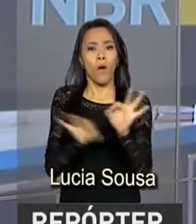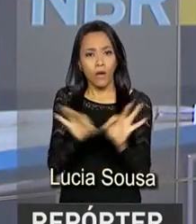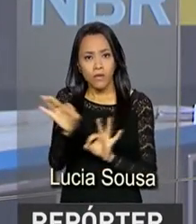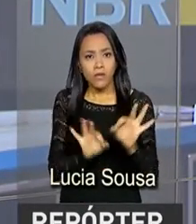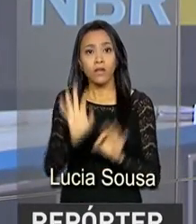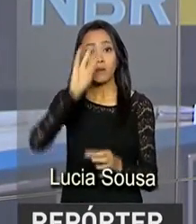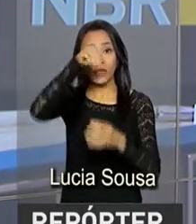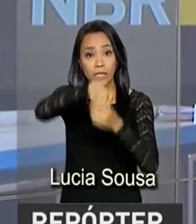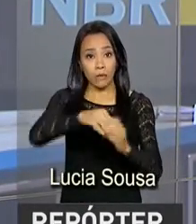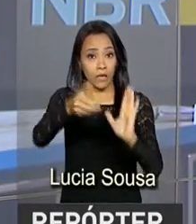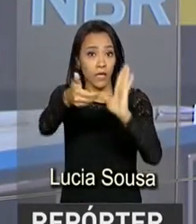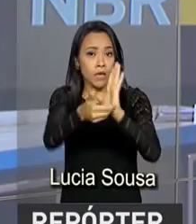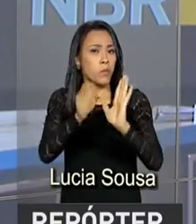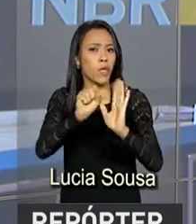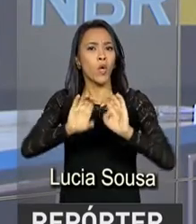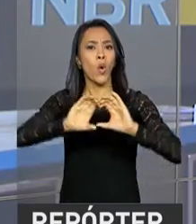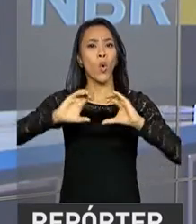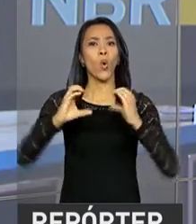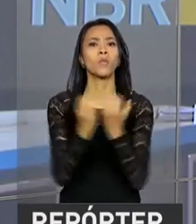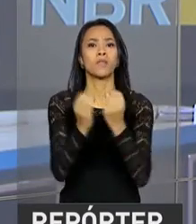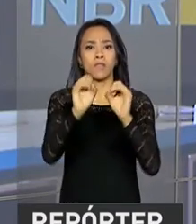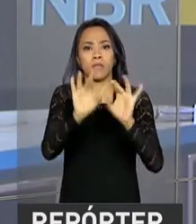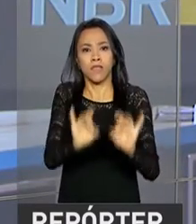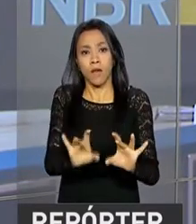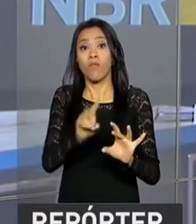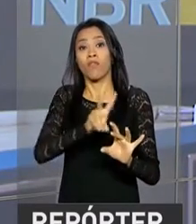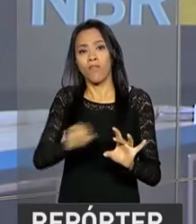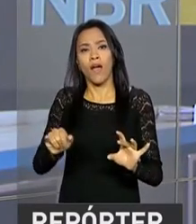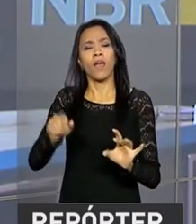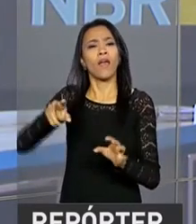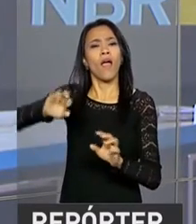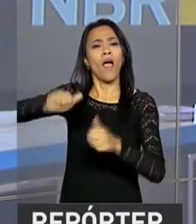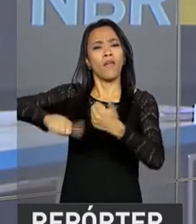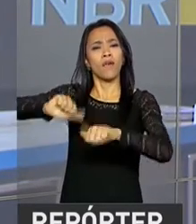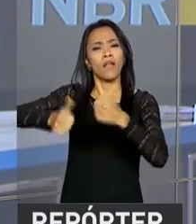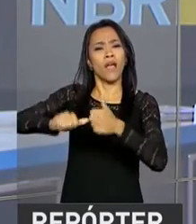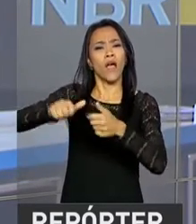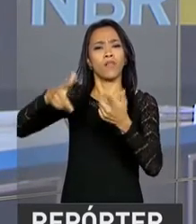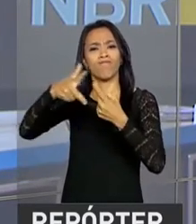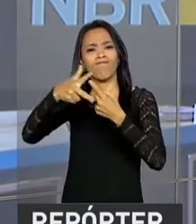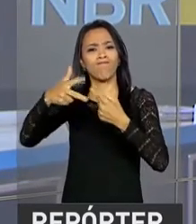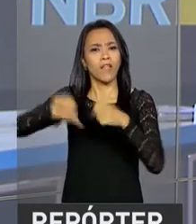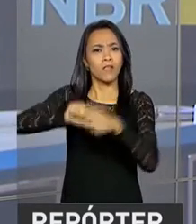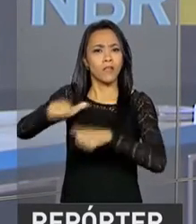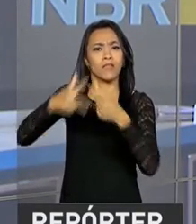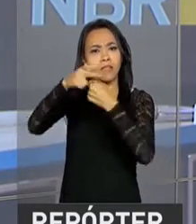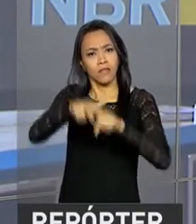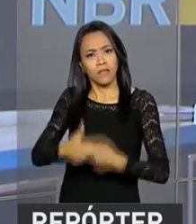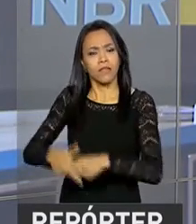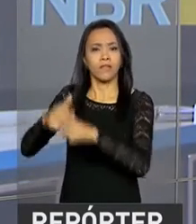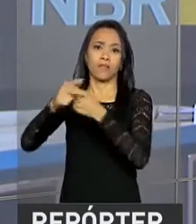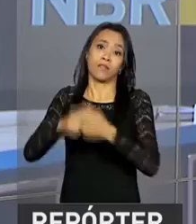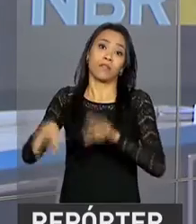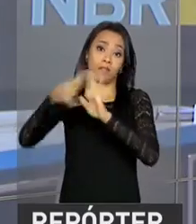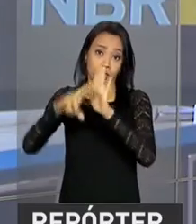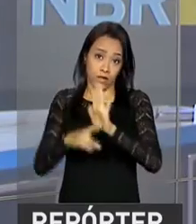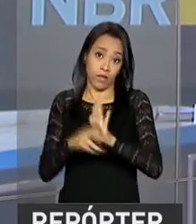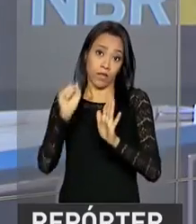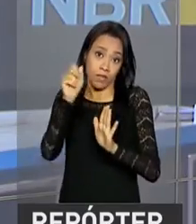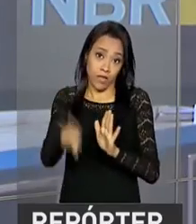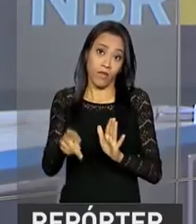a comissão especial que vai analisar a reforma da previdência o projeto enviado ao congresso no fim do ano